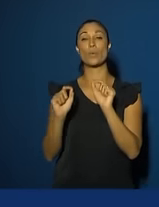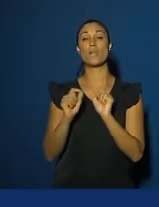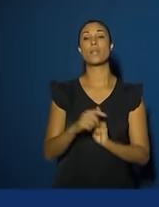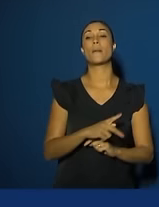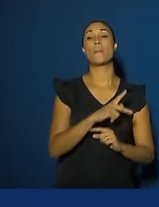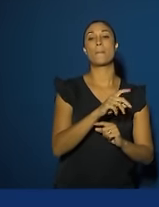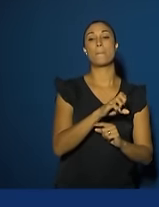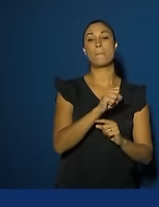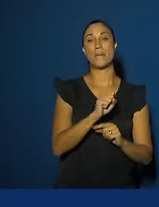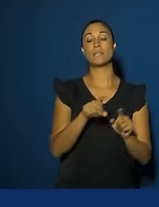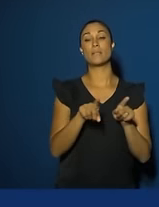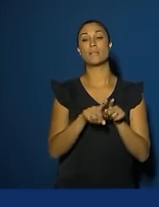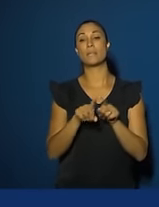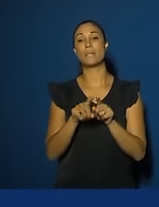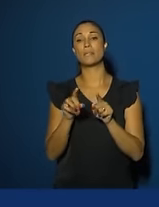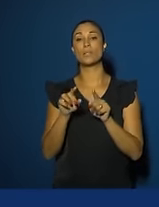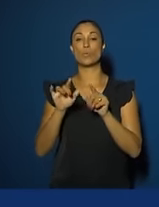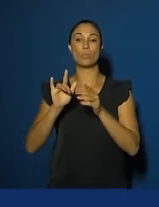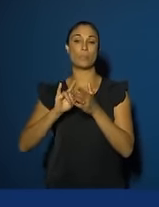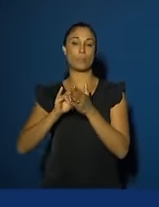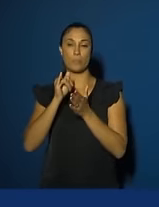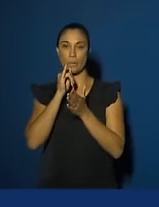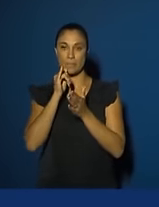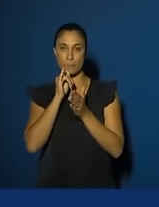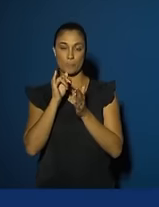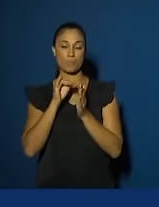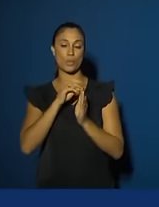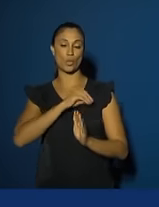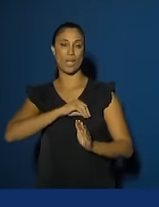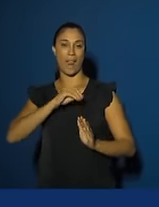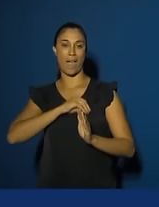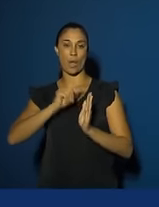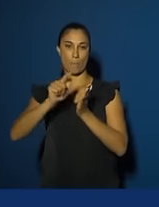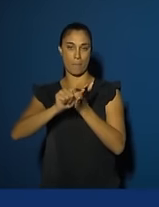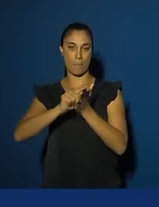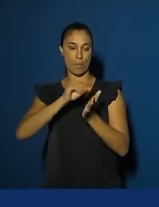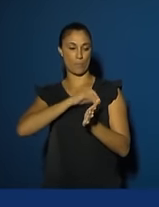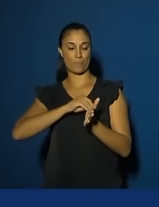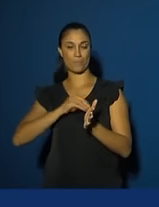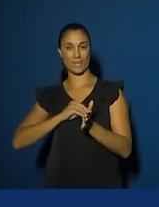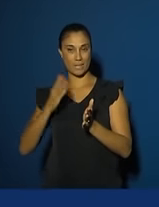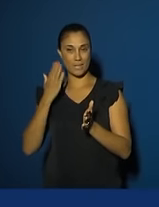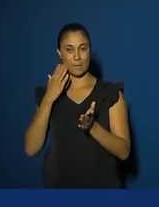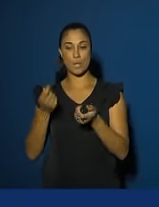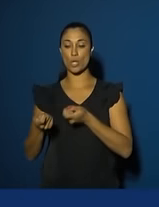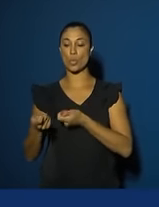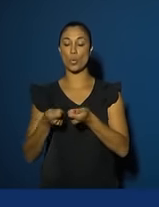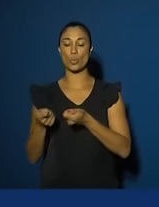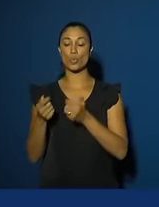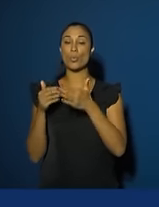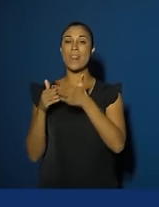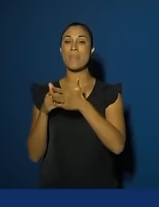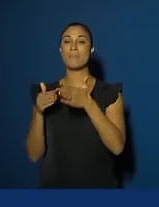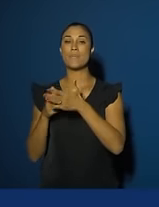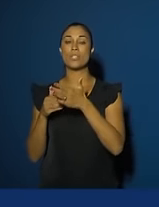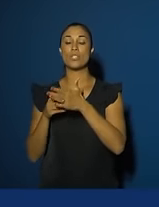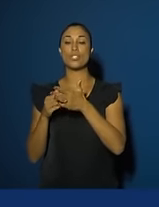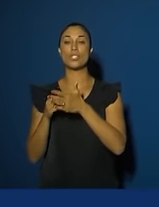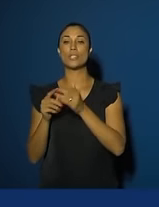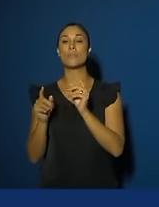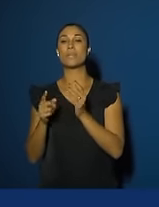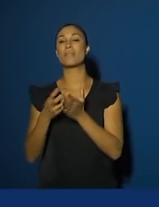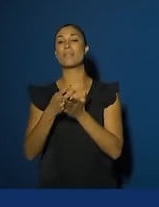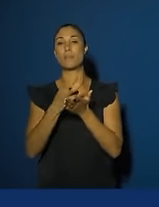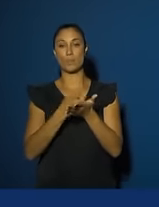que é a questão da desoneração da folha salarial de 17 setores e a questão aí do controle do do limite aí paraas compensações